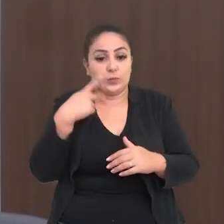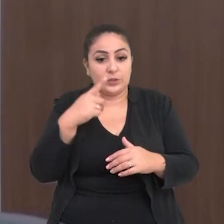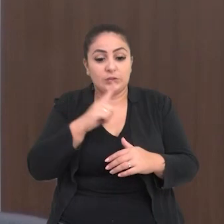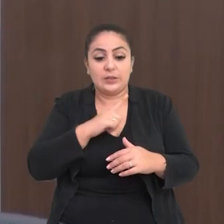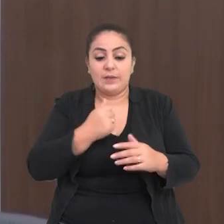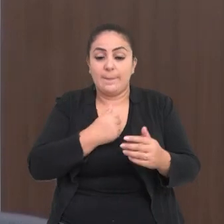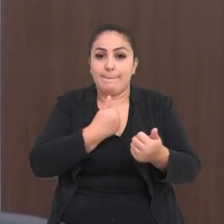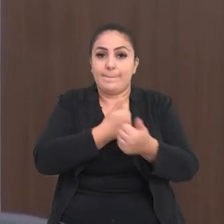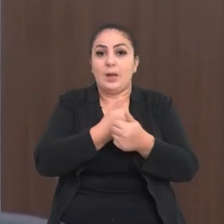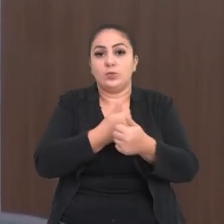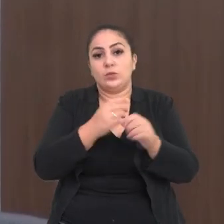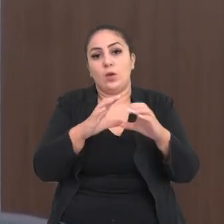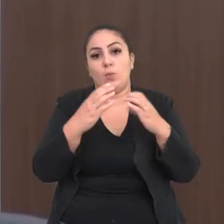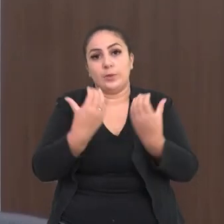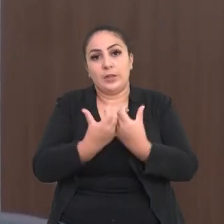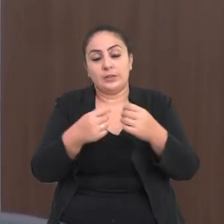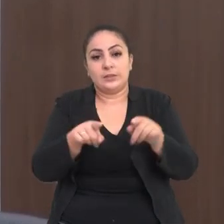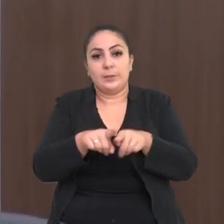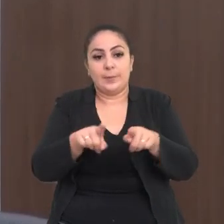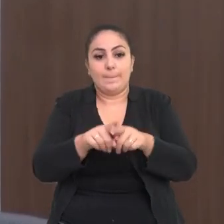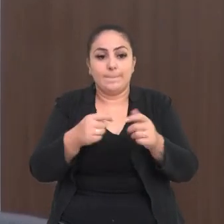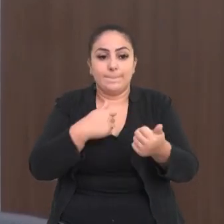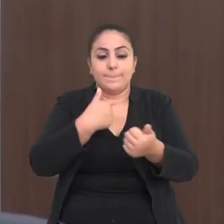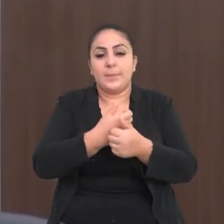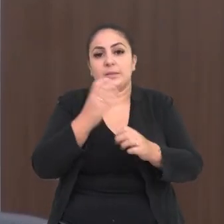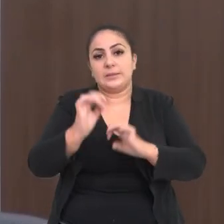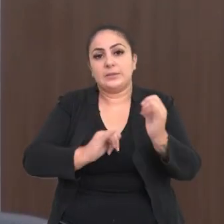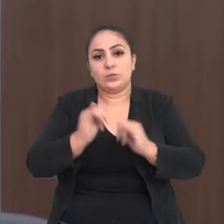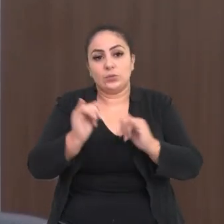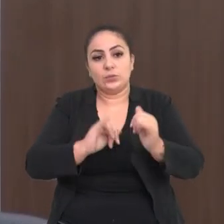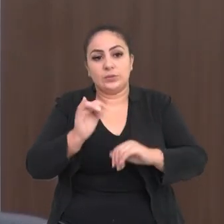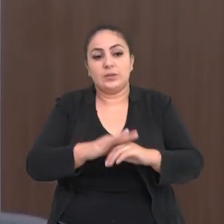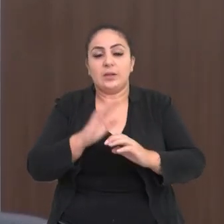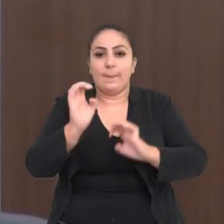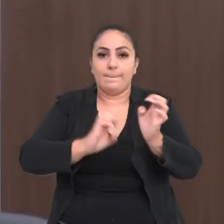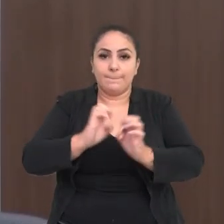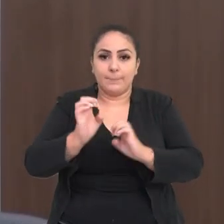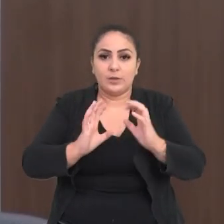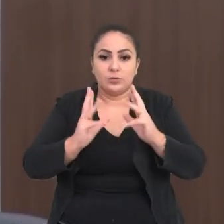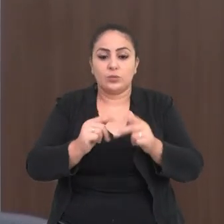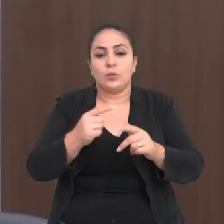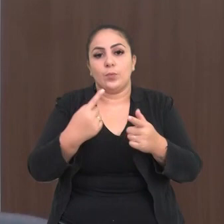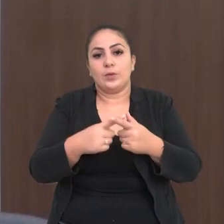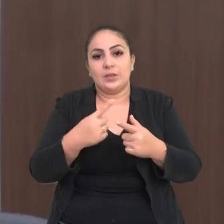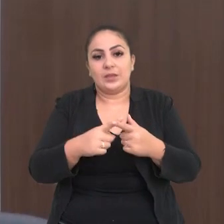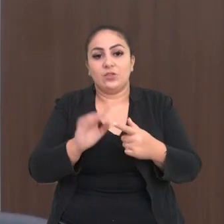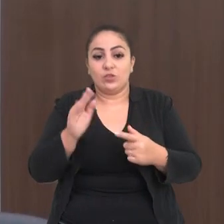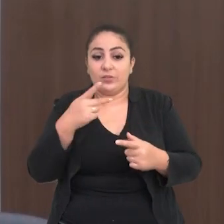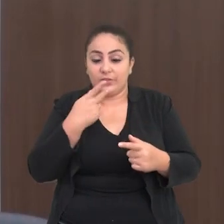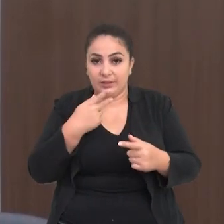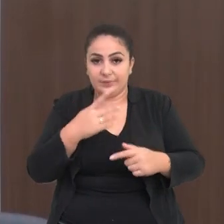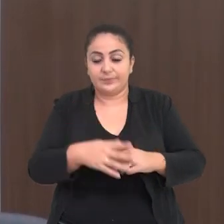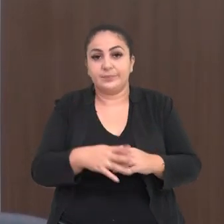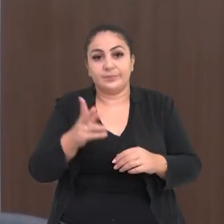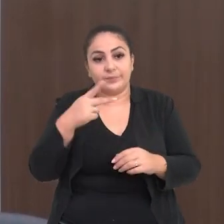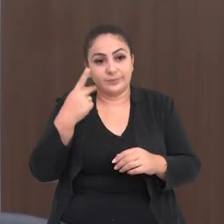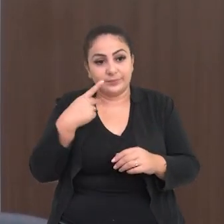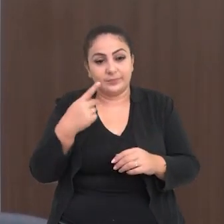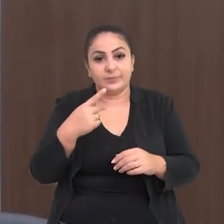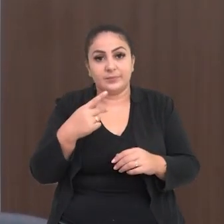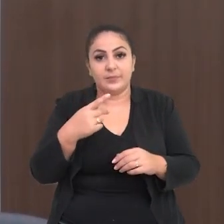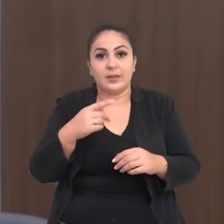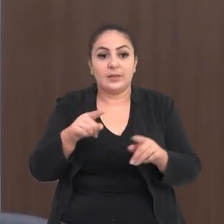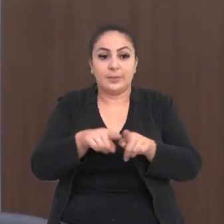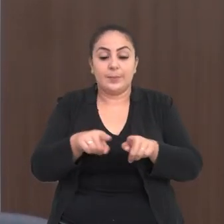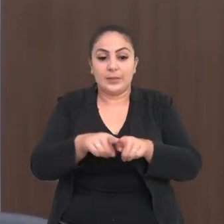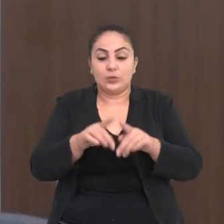Os vereadores estarem próximos da comunidade, próximos das indústrias, das empresas, porque, como eu já disse, os vereadores